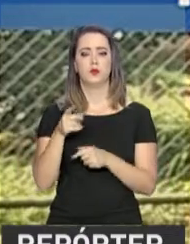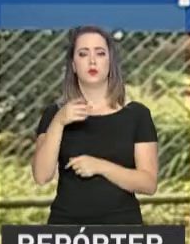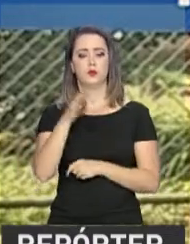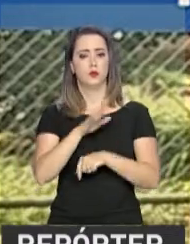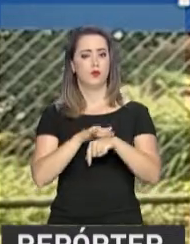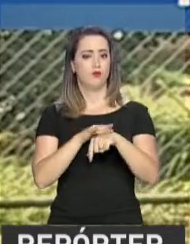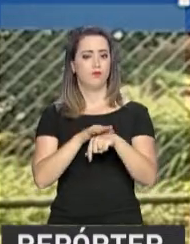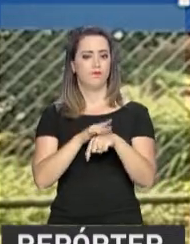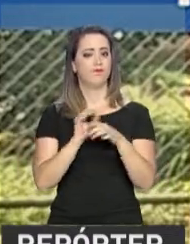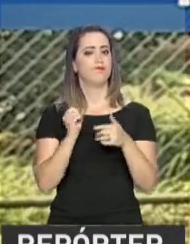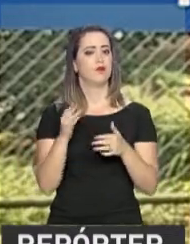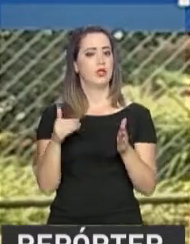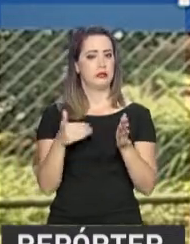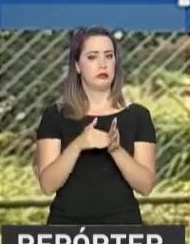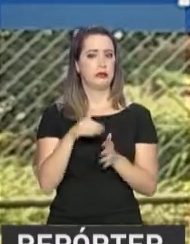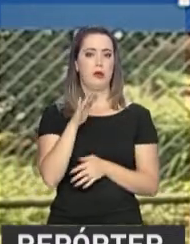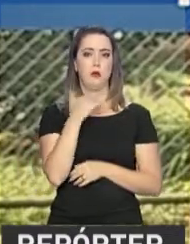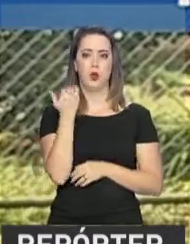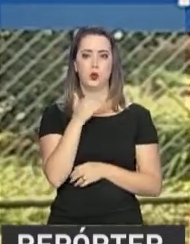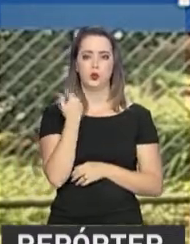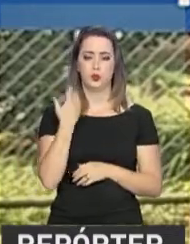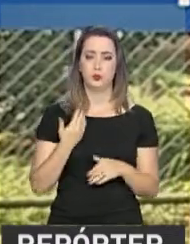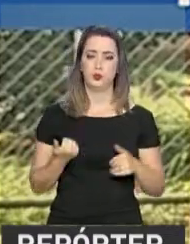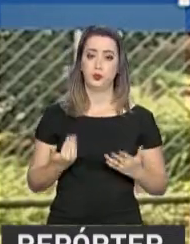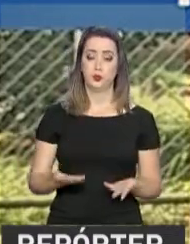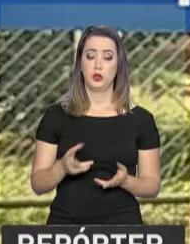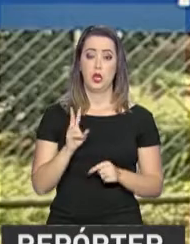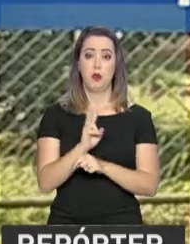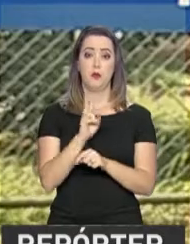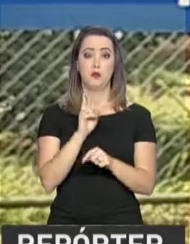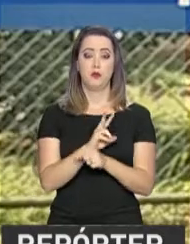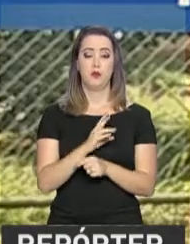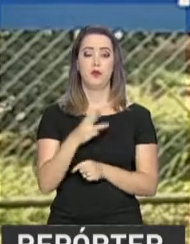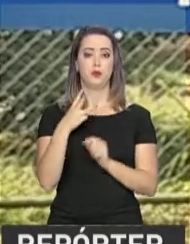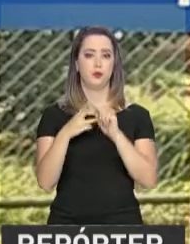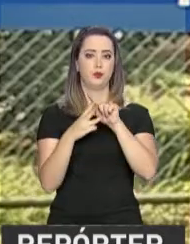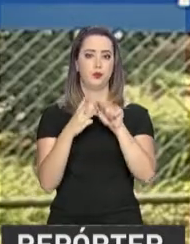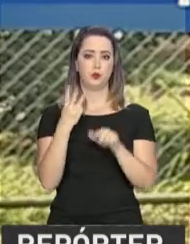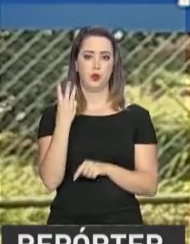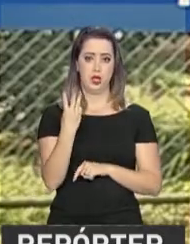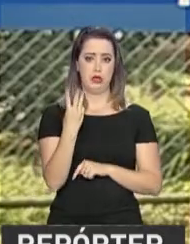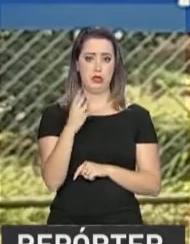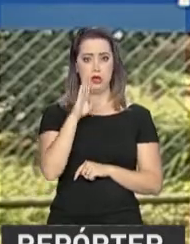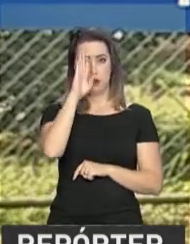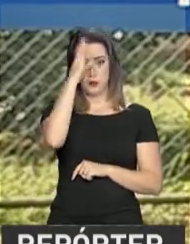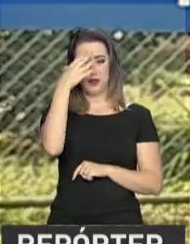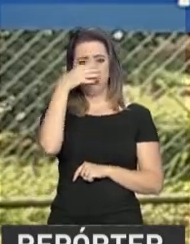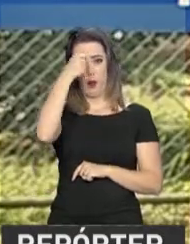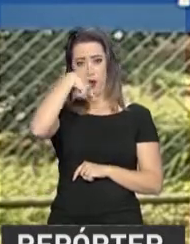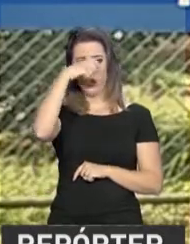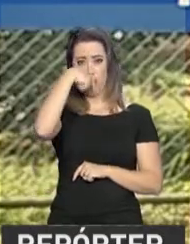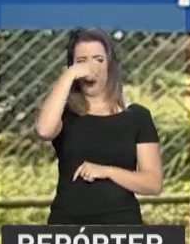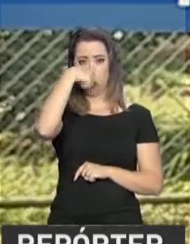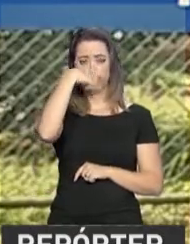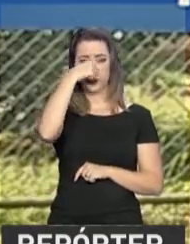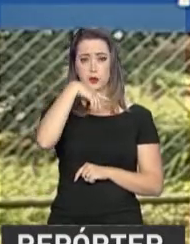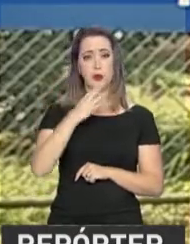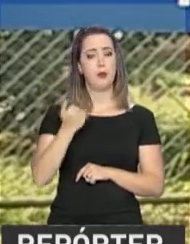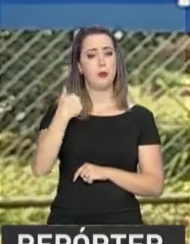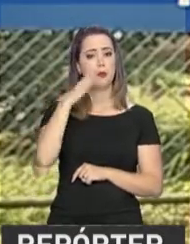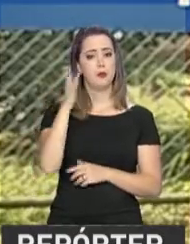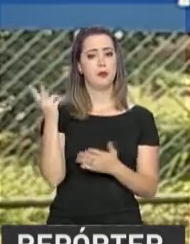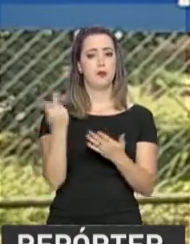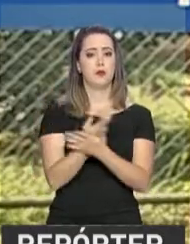internações ou até mesmo morte ela protege contra os três subtipos do vírus da gripe que mais